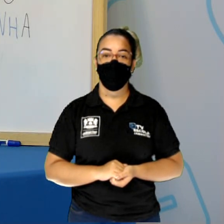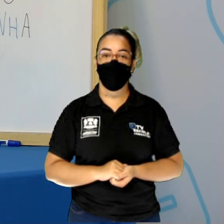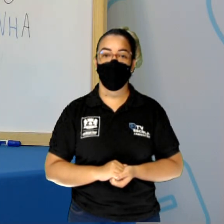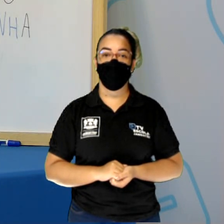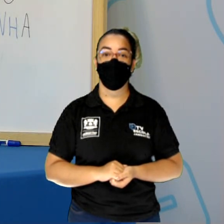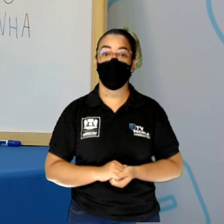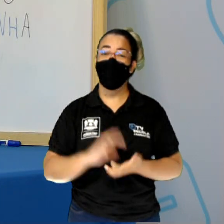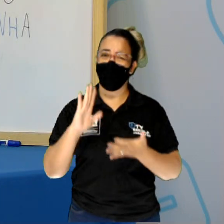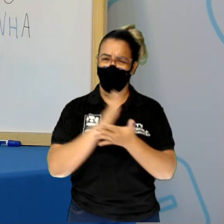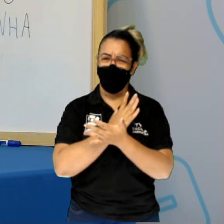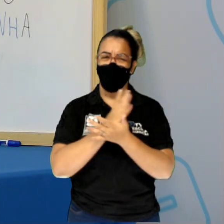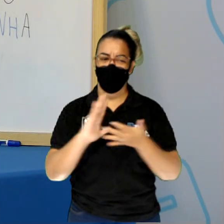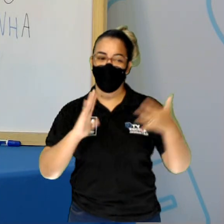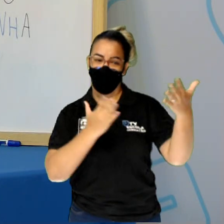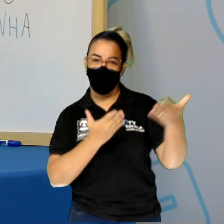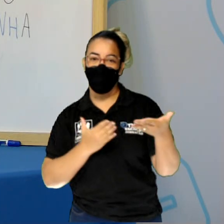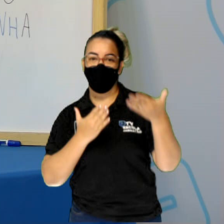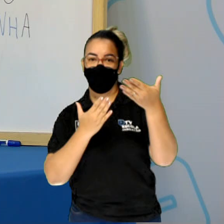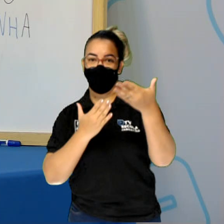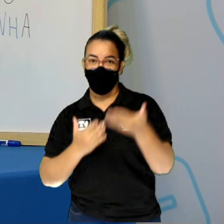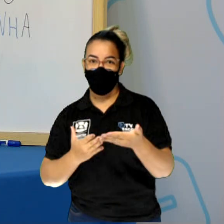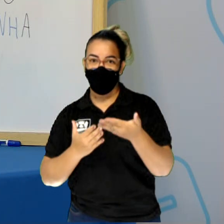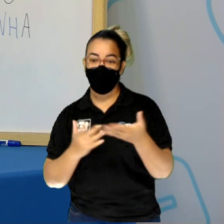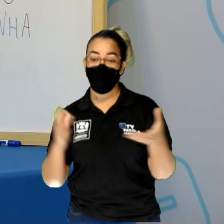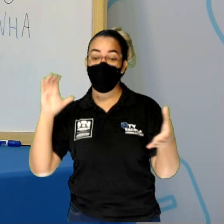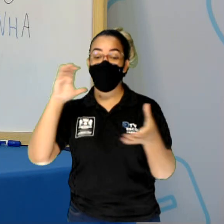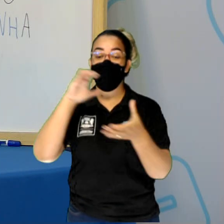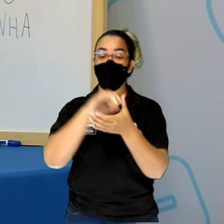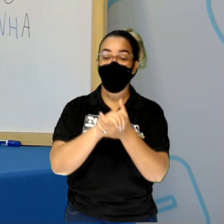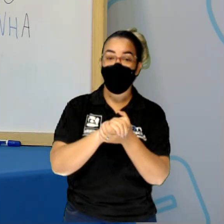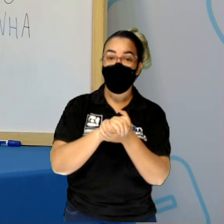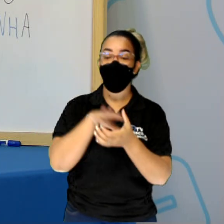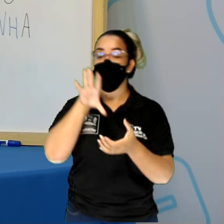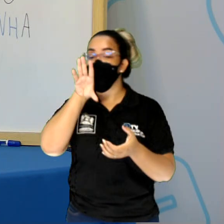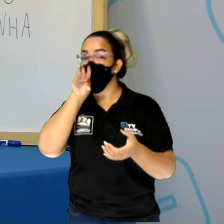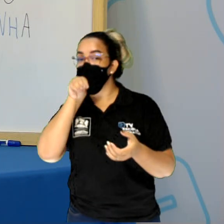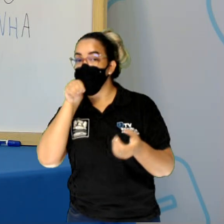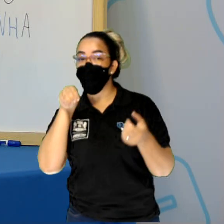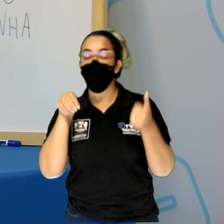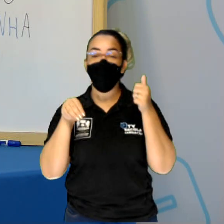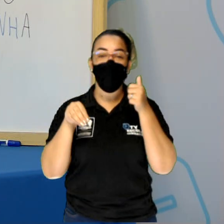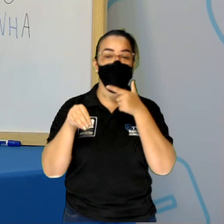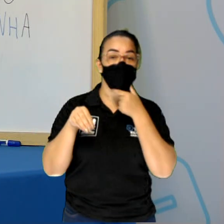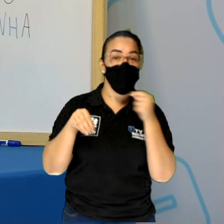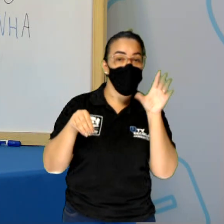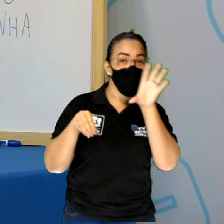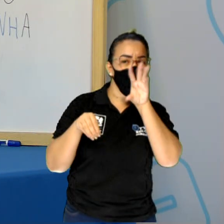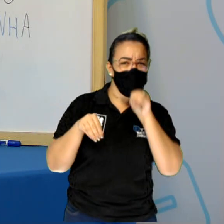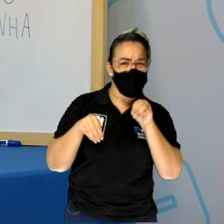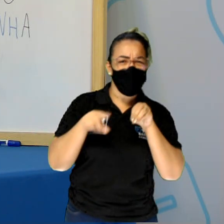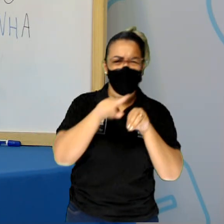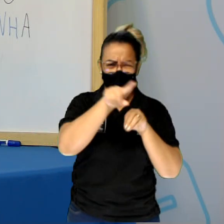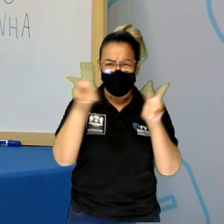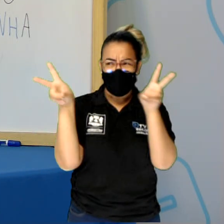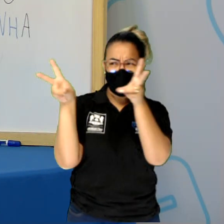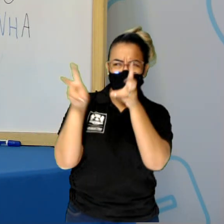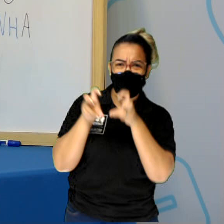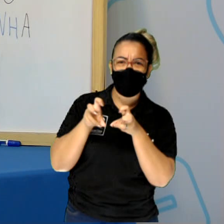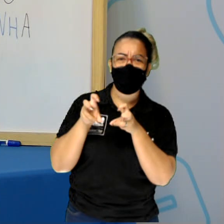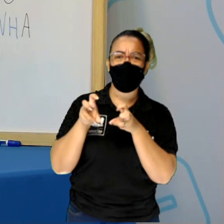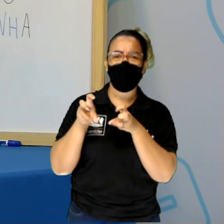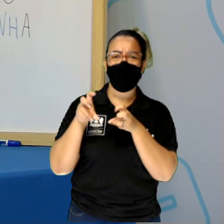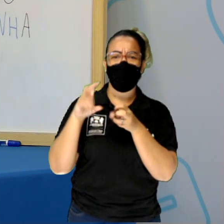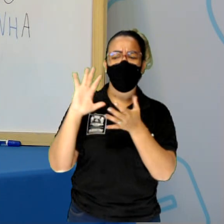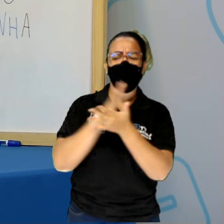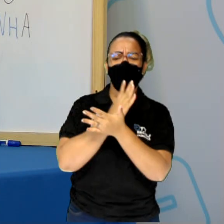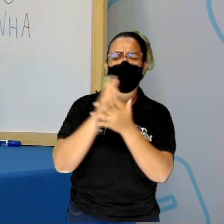Esses são alguns dos convidados para o casamento do pato com a pata. Você percebeu que